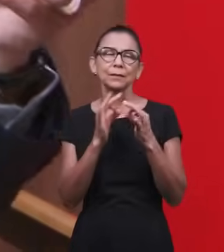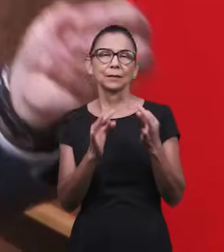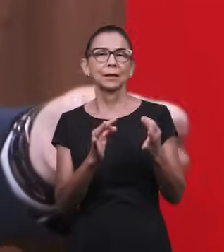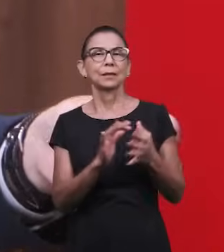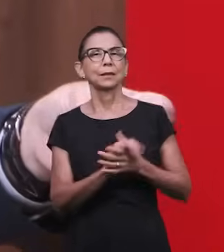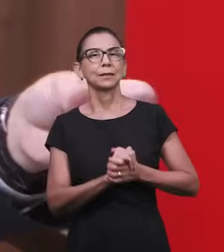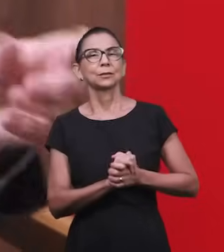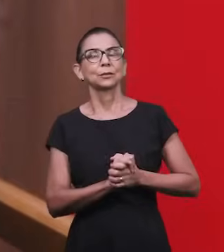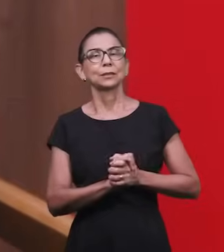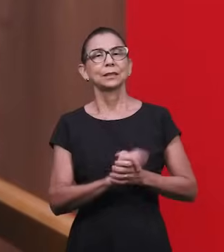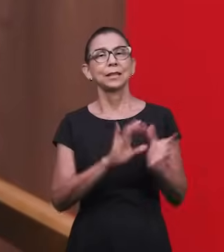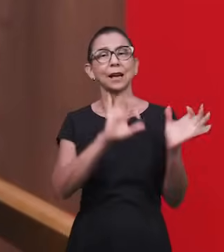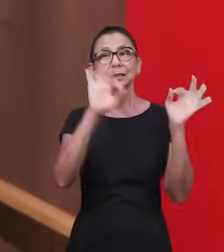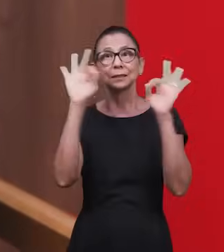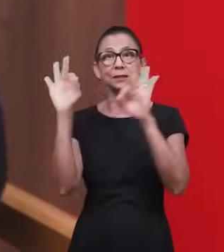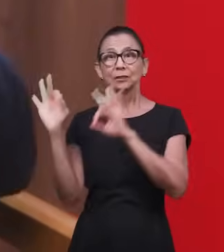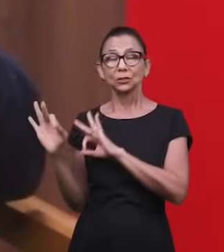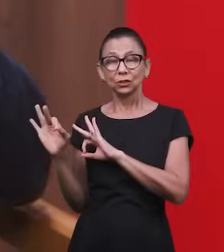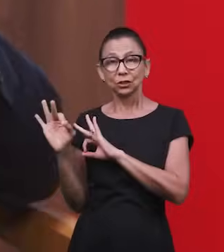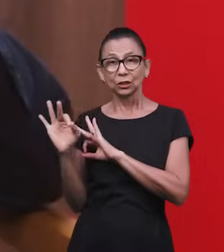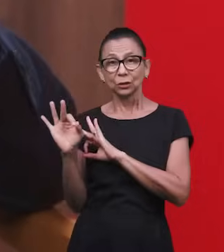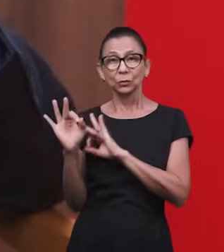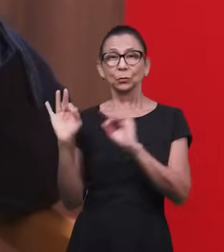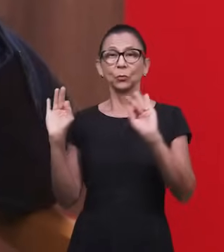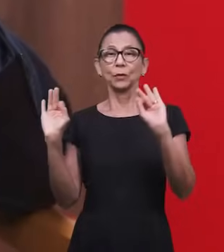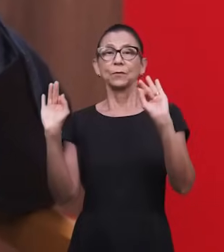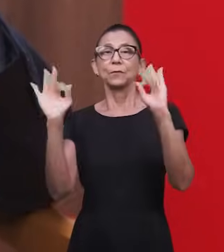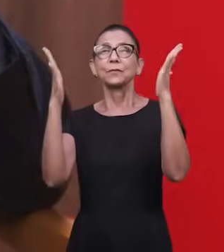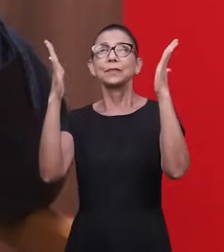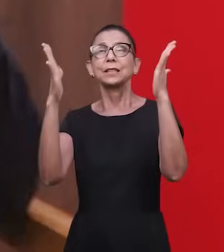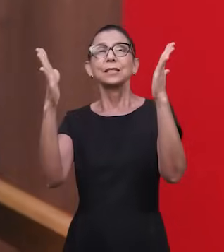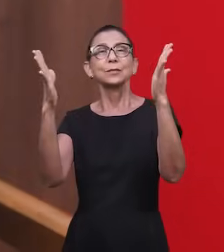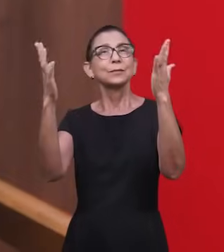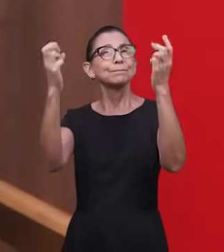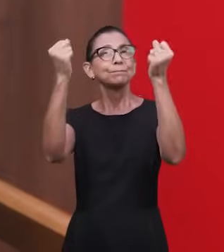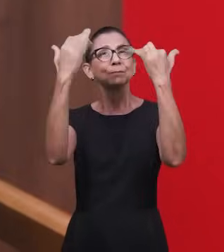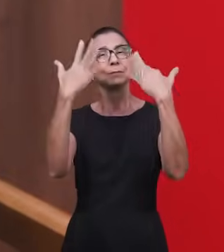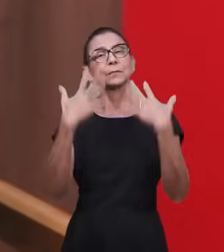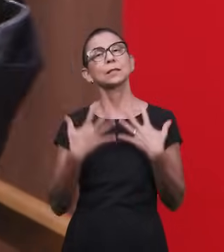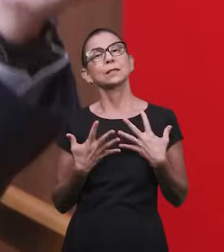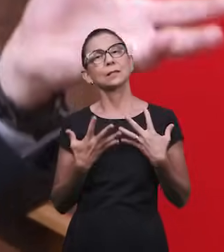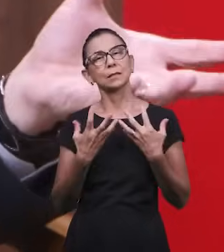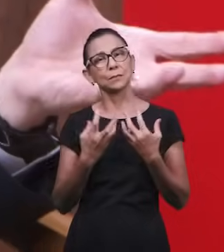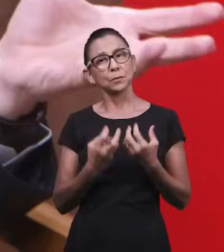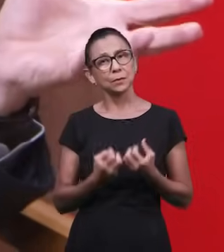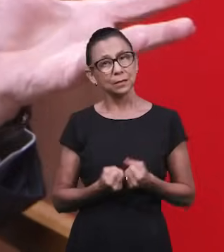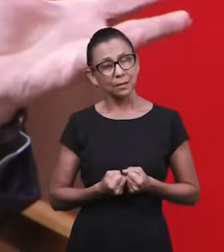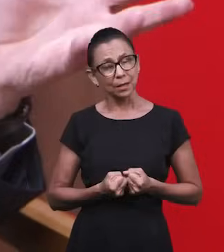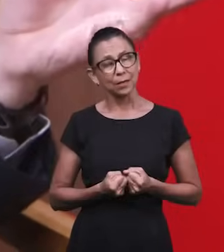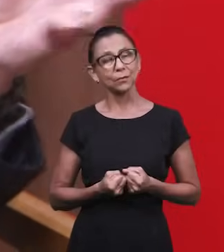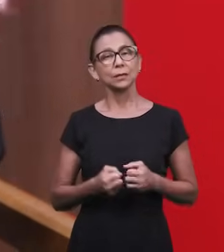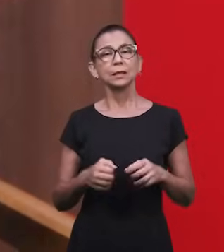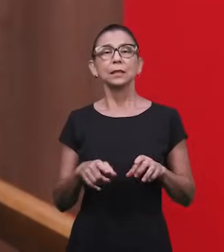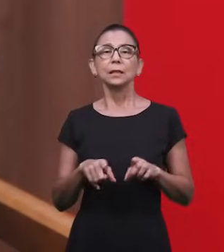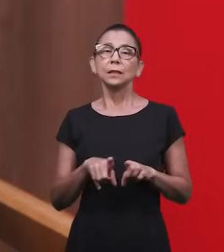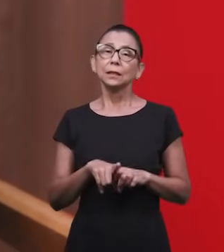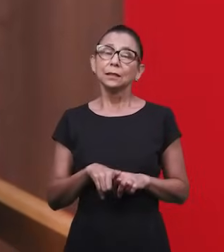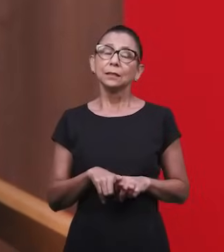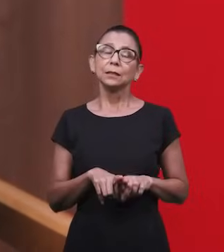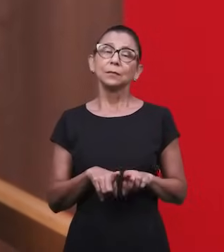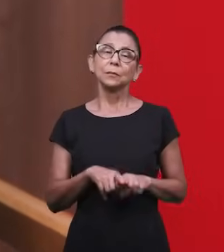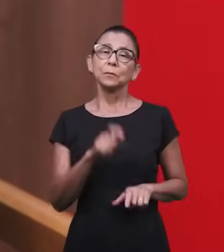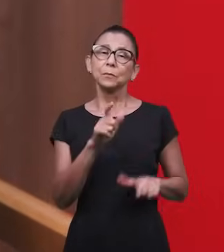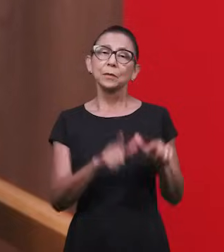dos louvores, pessoas, Josias, até ditas evangélicas, mas que nunca